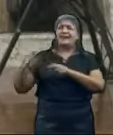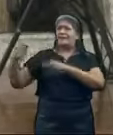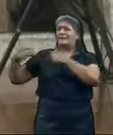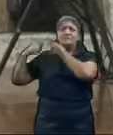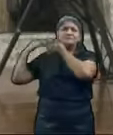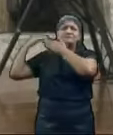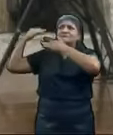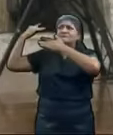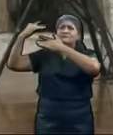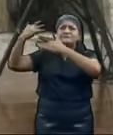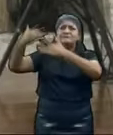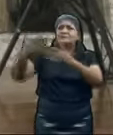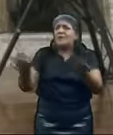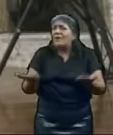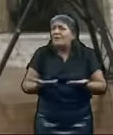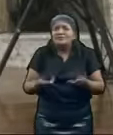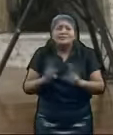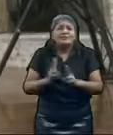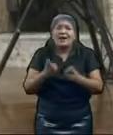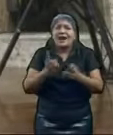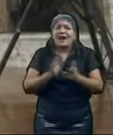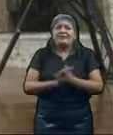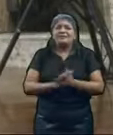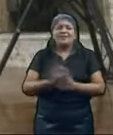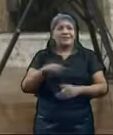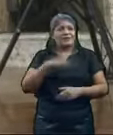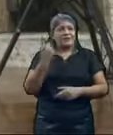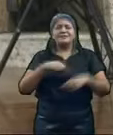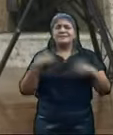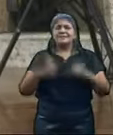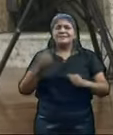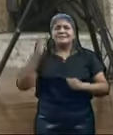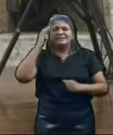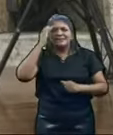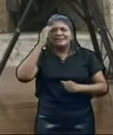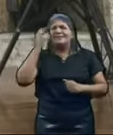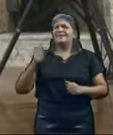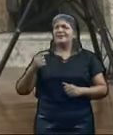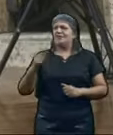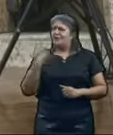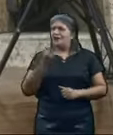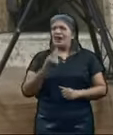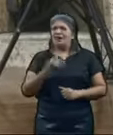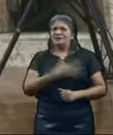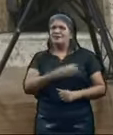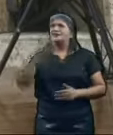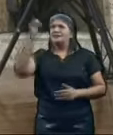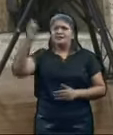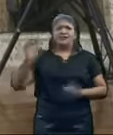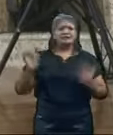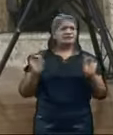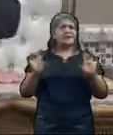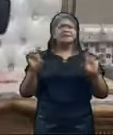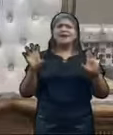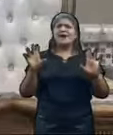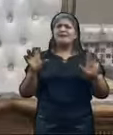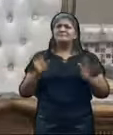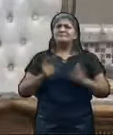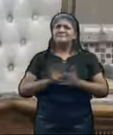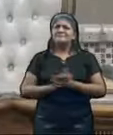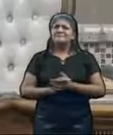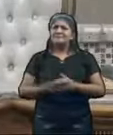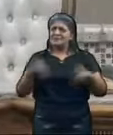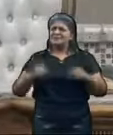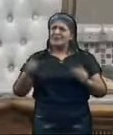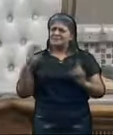vocês tem tem o mérito alegria o privilégio de ser equiparado aos profetas do Antigo Testamento